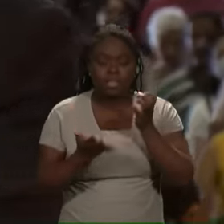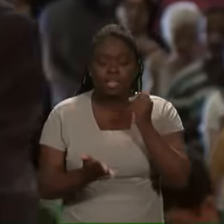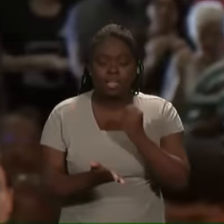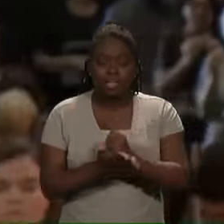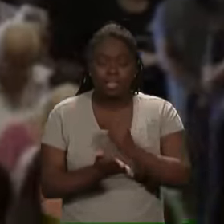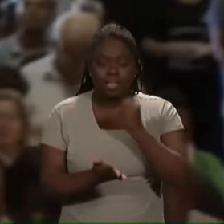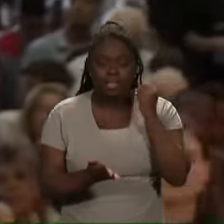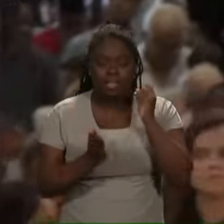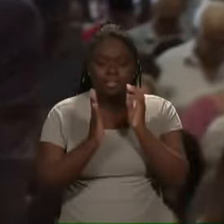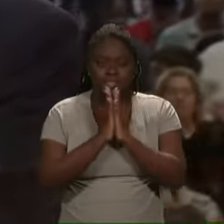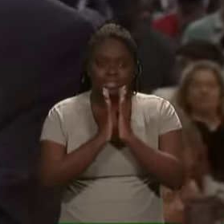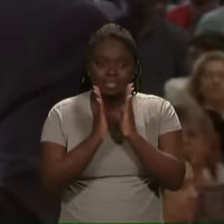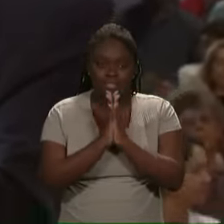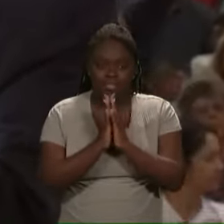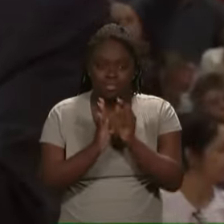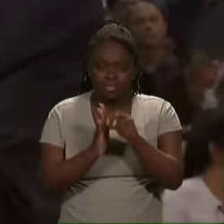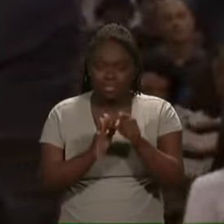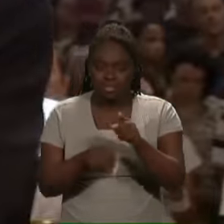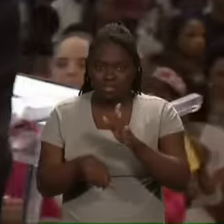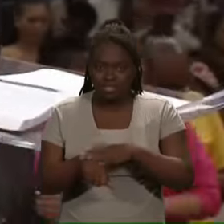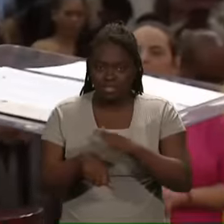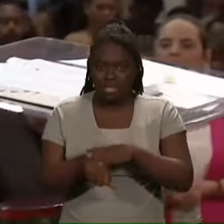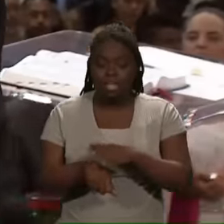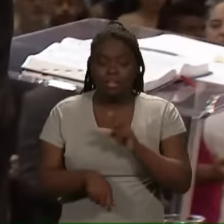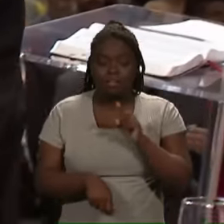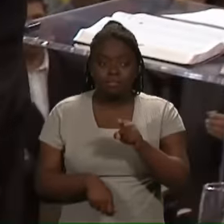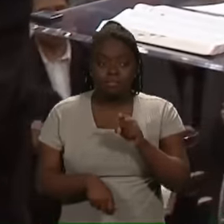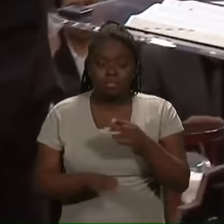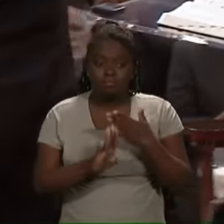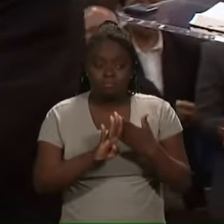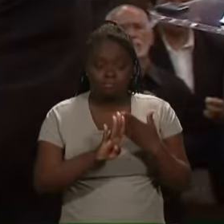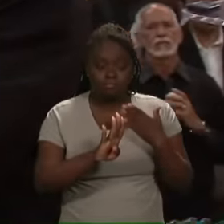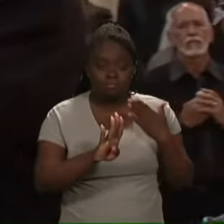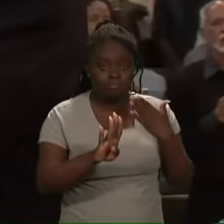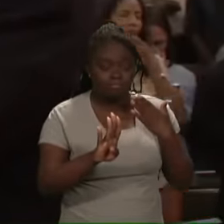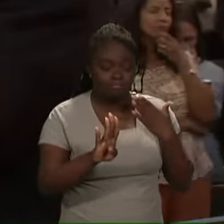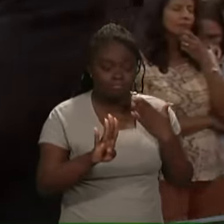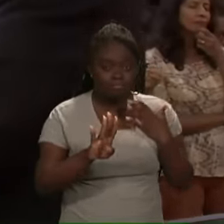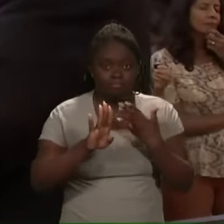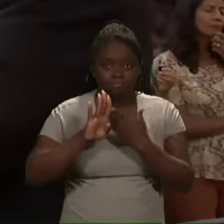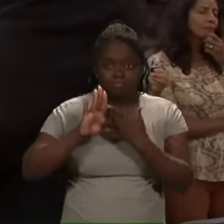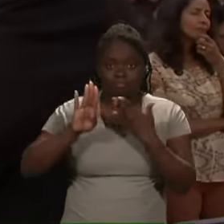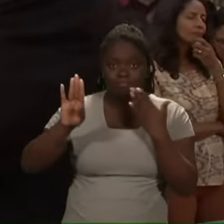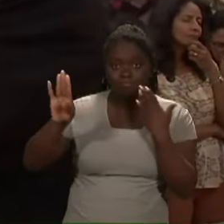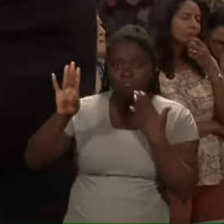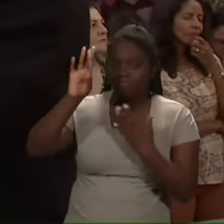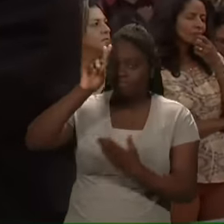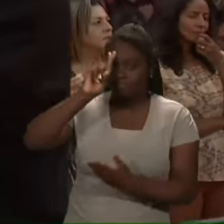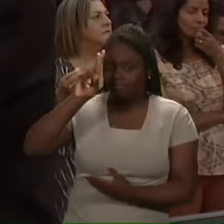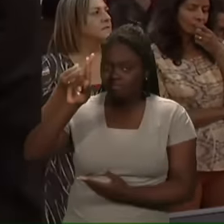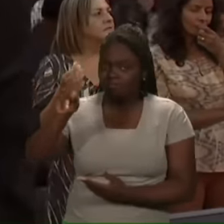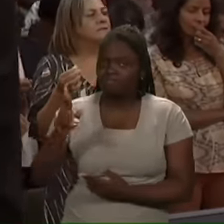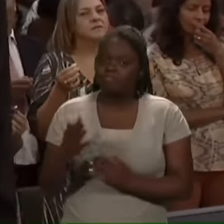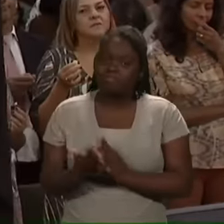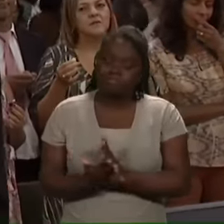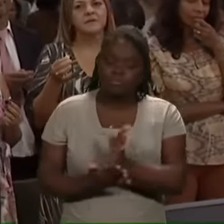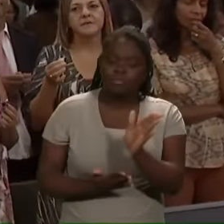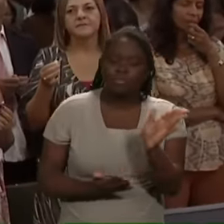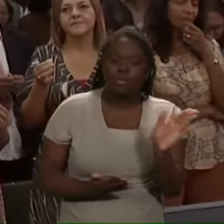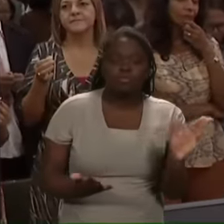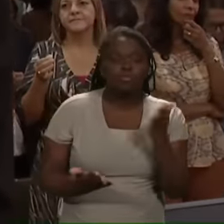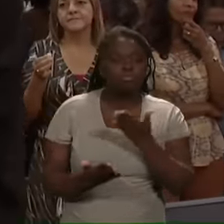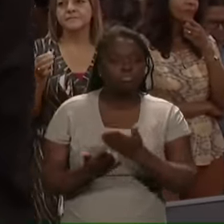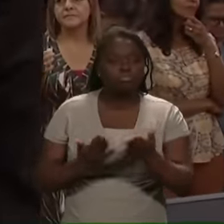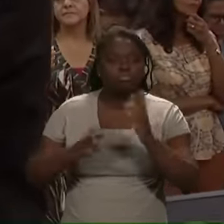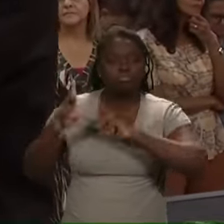essa oração que você fez. Você que estava afastado dos caminhos dEle, tinha perdido a comunhão